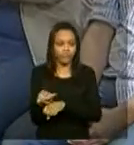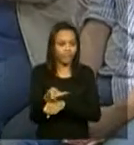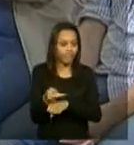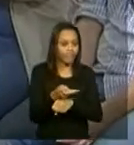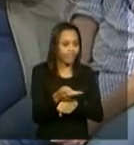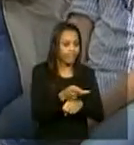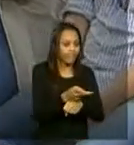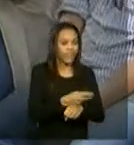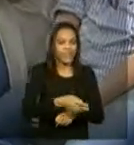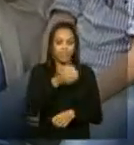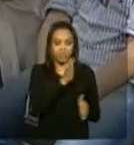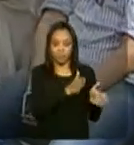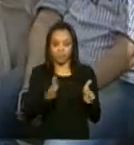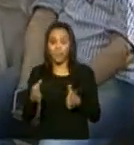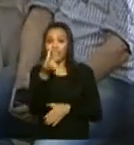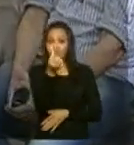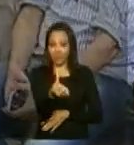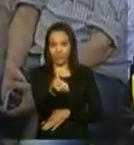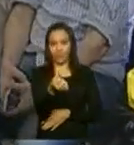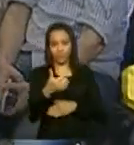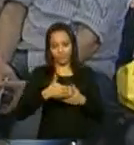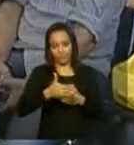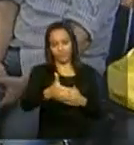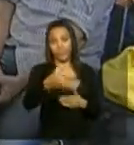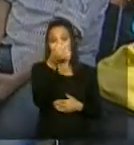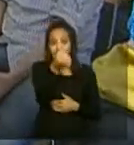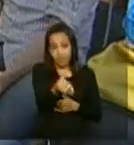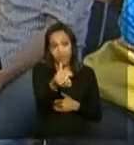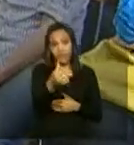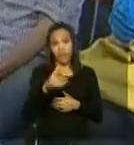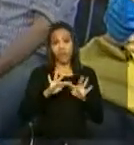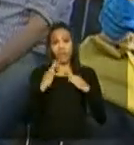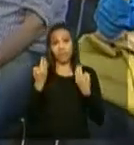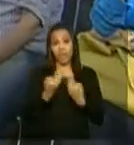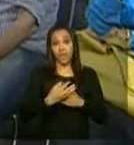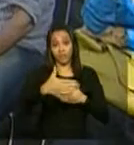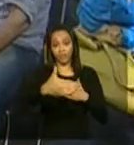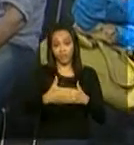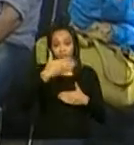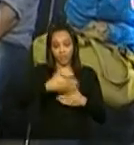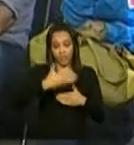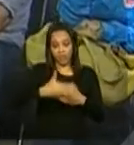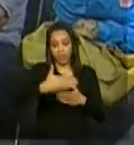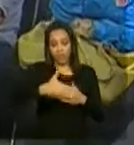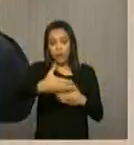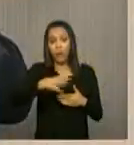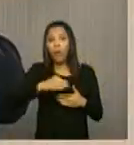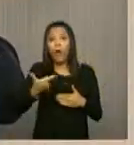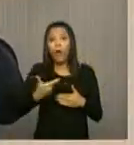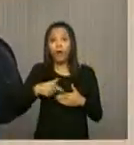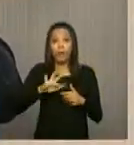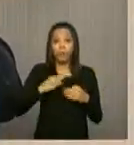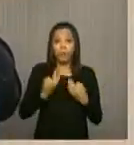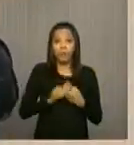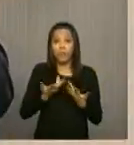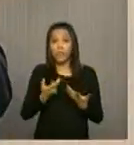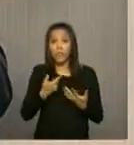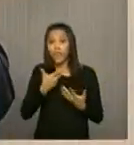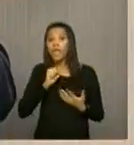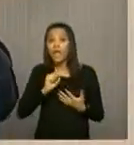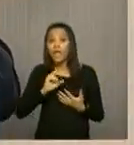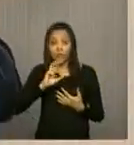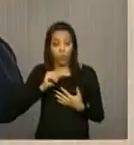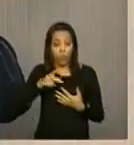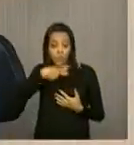interior das seis sepulturas existentes dentro do jazigo da família para que conseguíssemos definir qual era a sepultura correta como